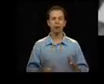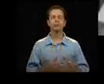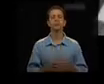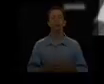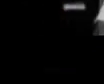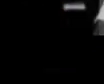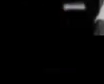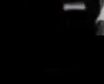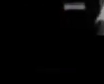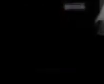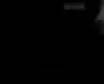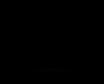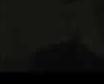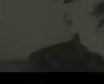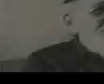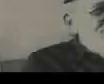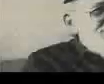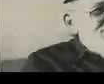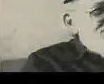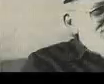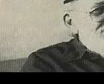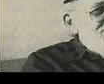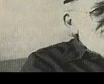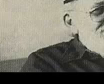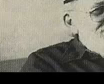E, inclusive, morreu a vontade de viver.